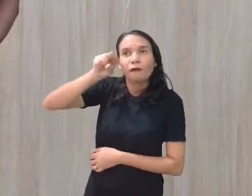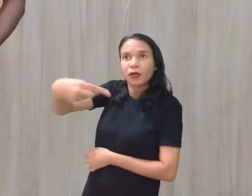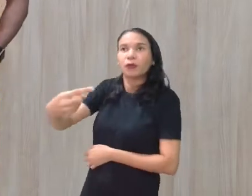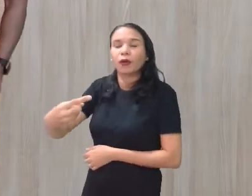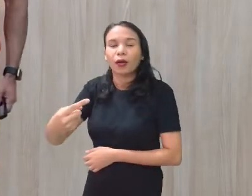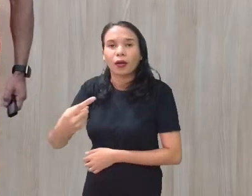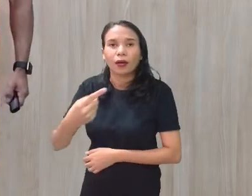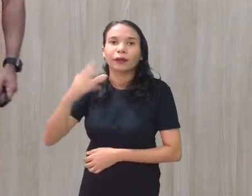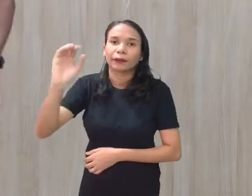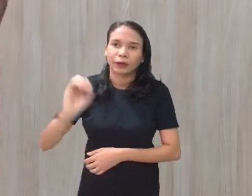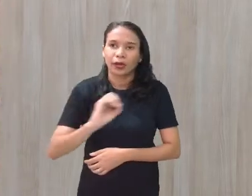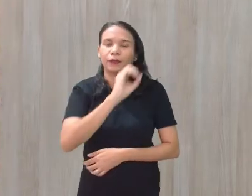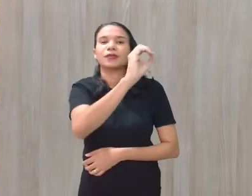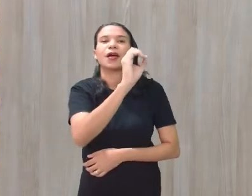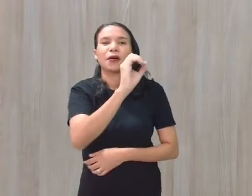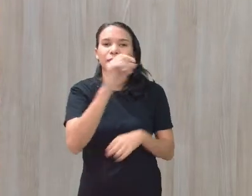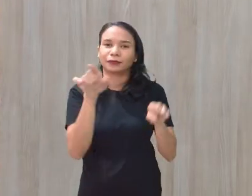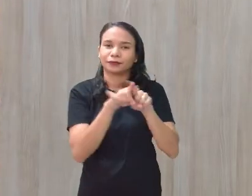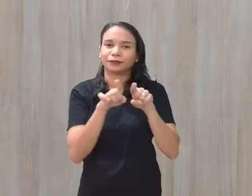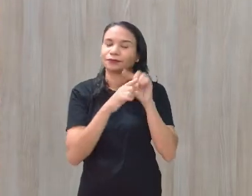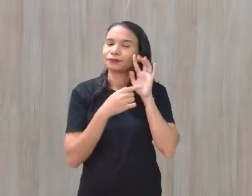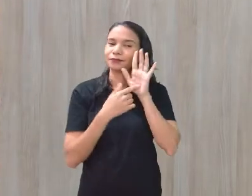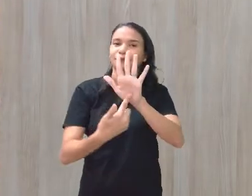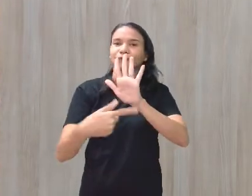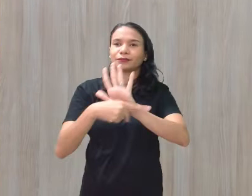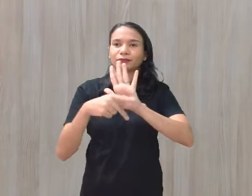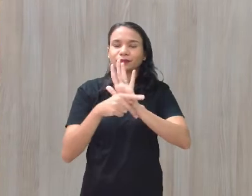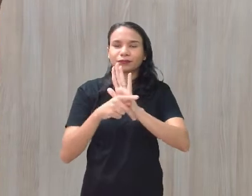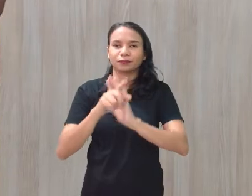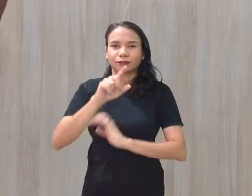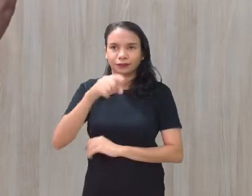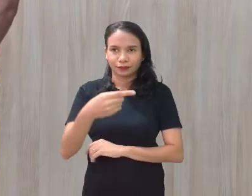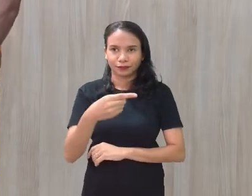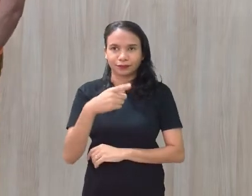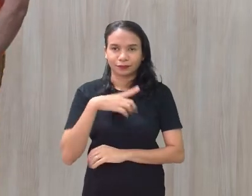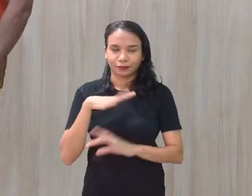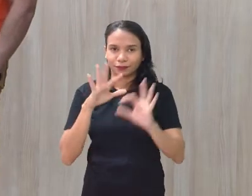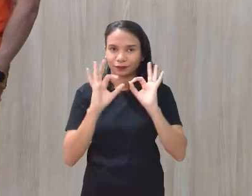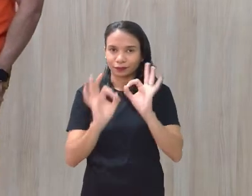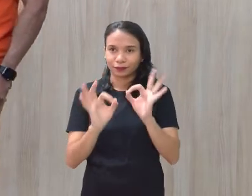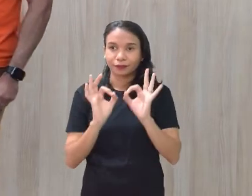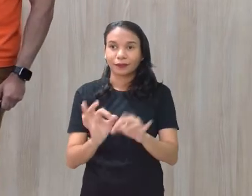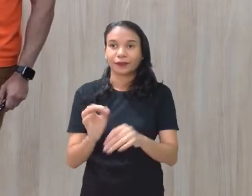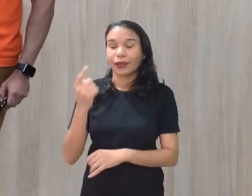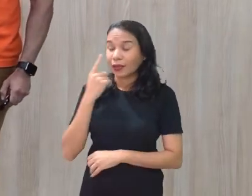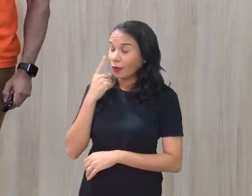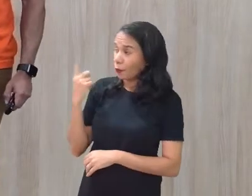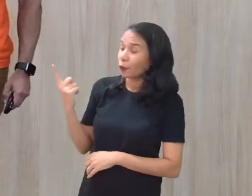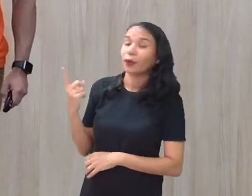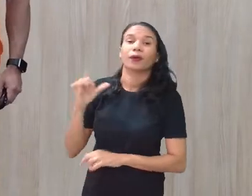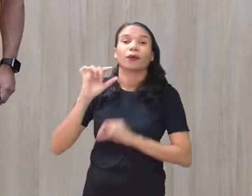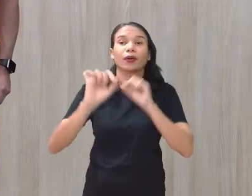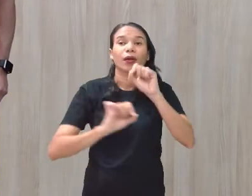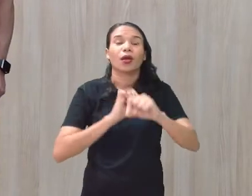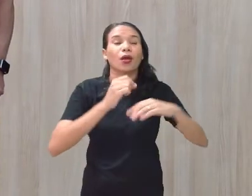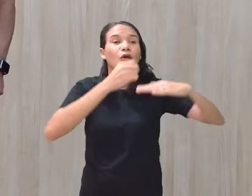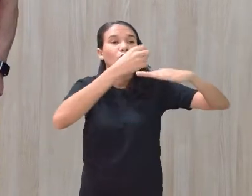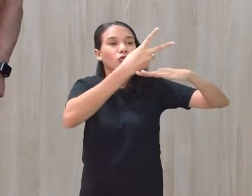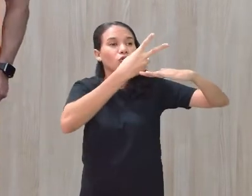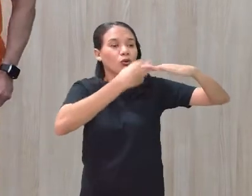você coloca um zerinho lá para representar essa parte decimal. Então, eu tenho que